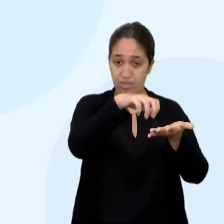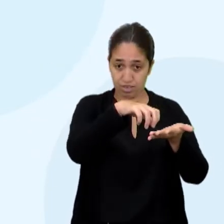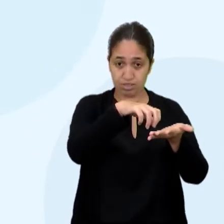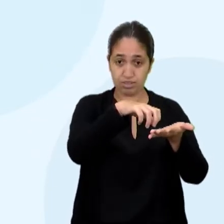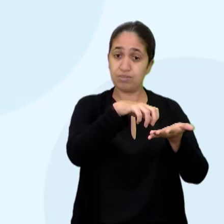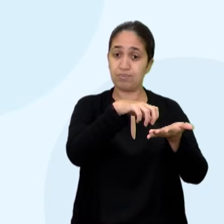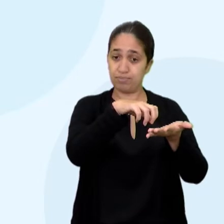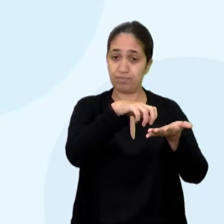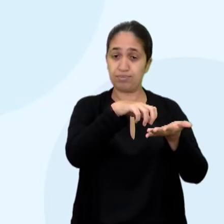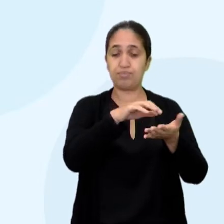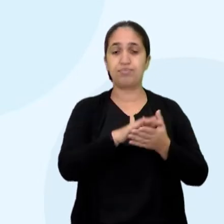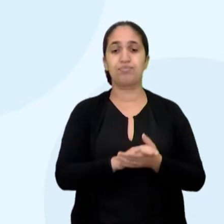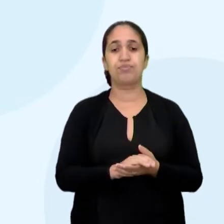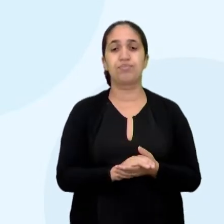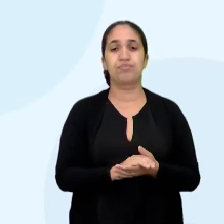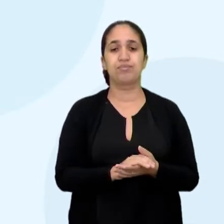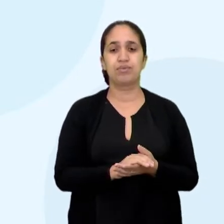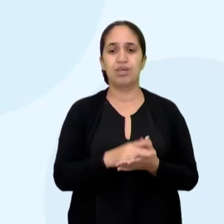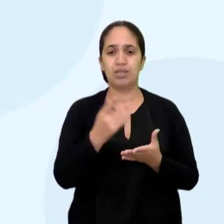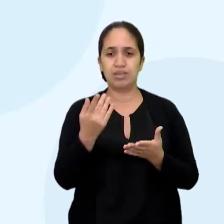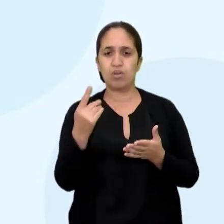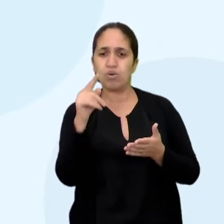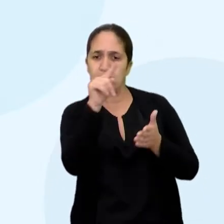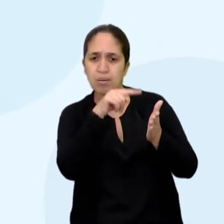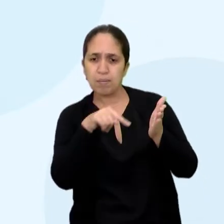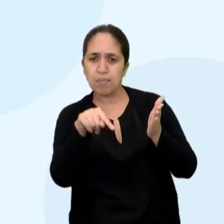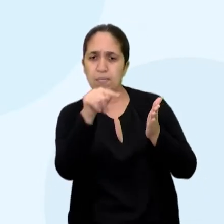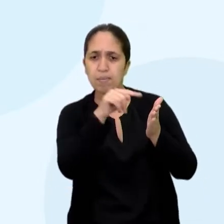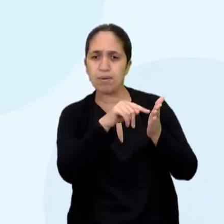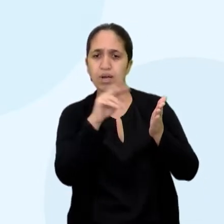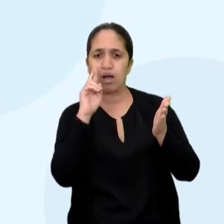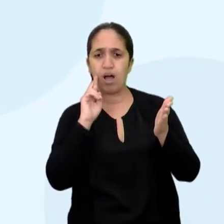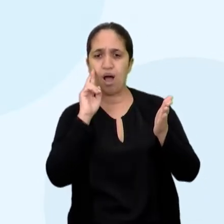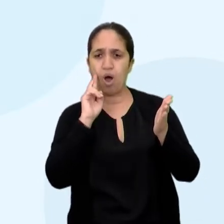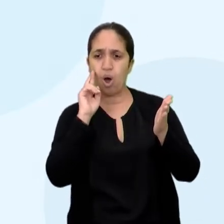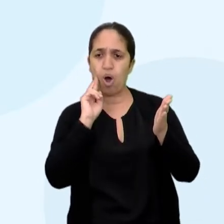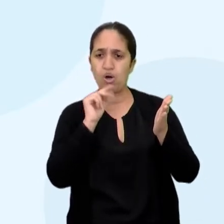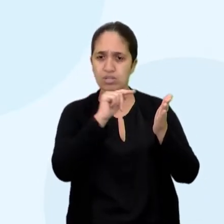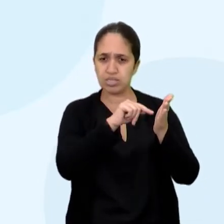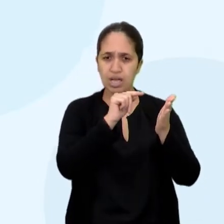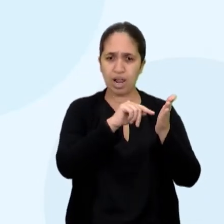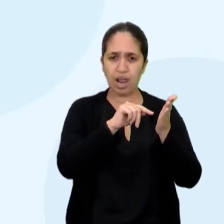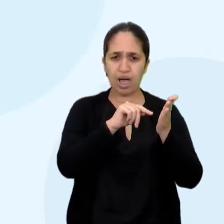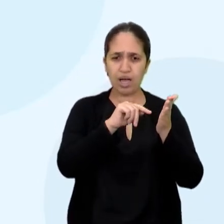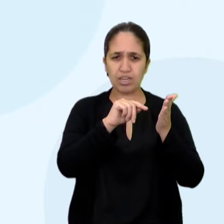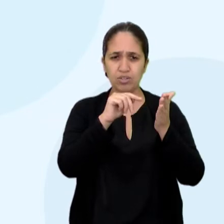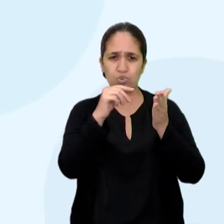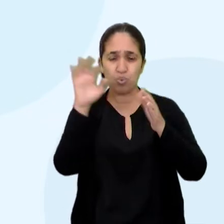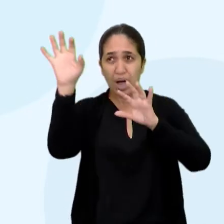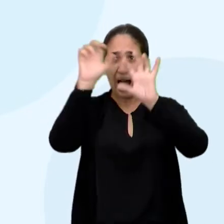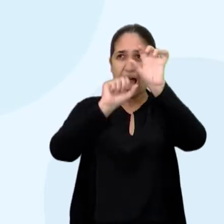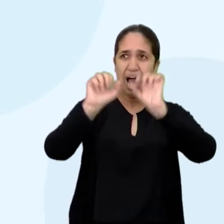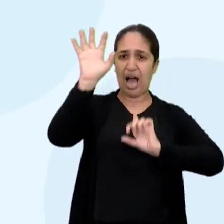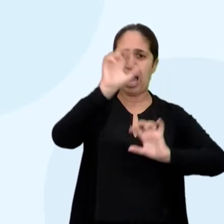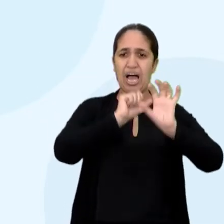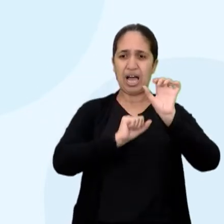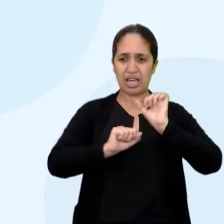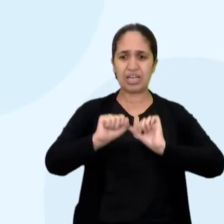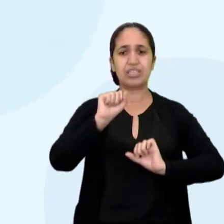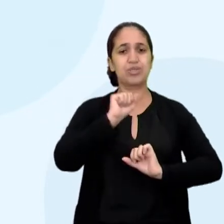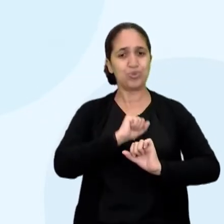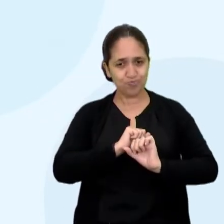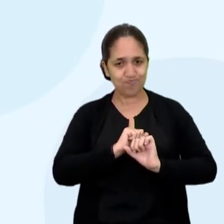Então a parte circular rosa é onde teve lá a contaminação radioativa aí em Fukushima, E